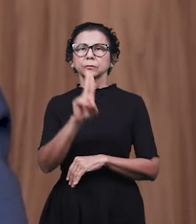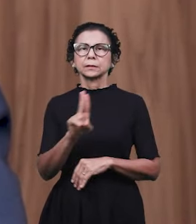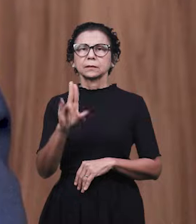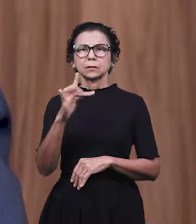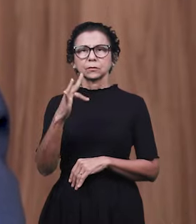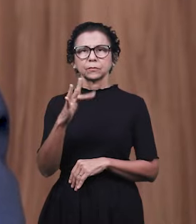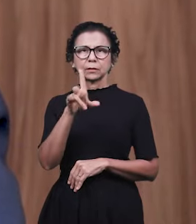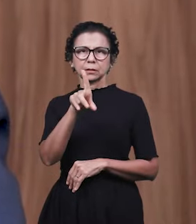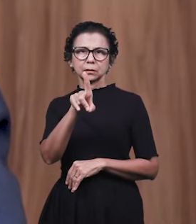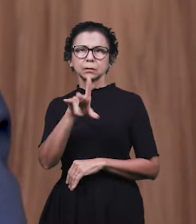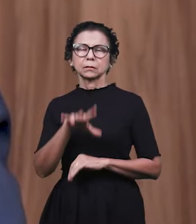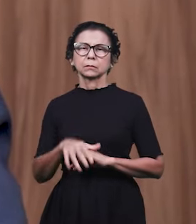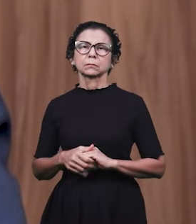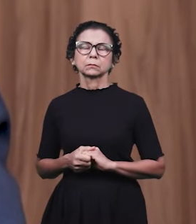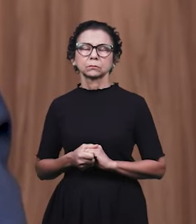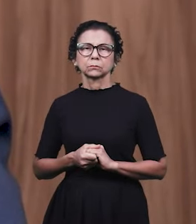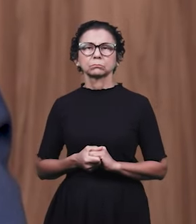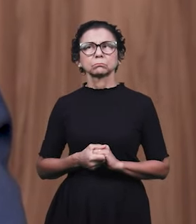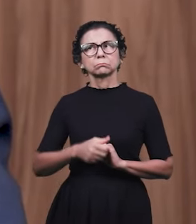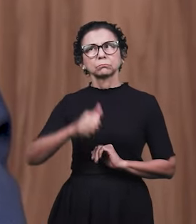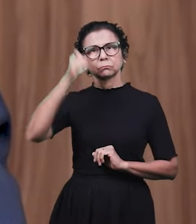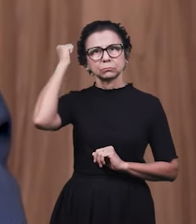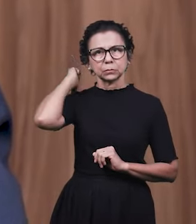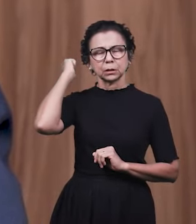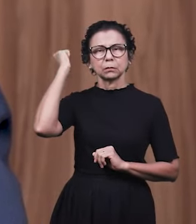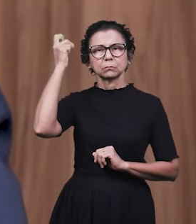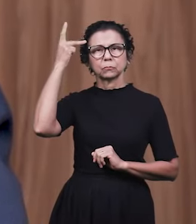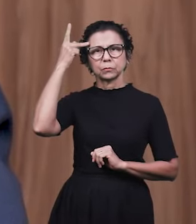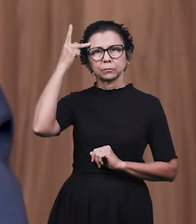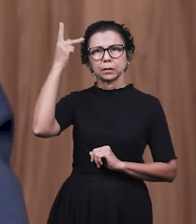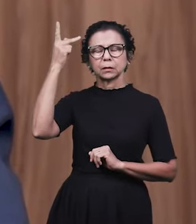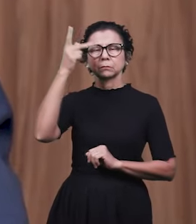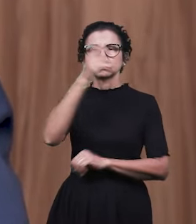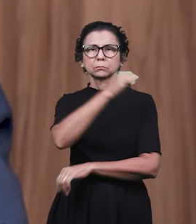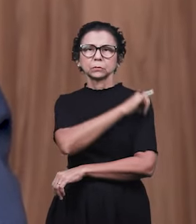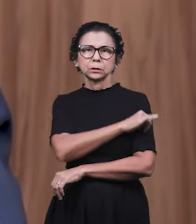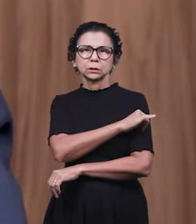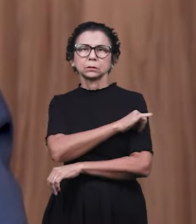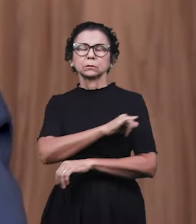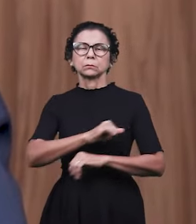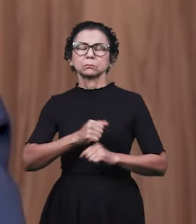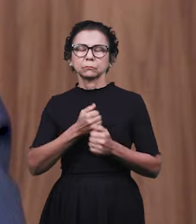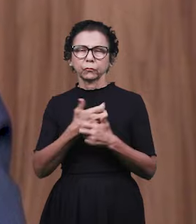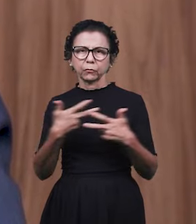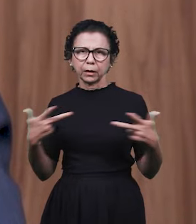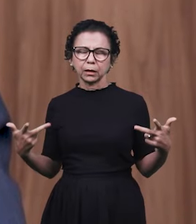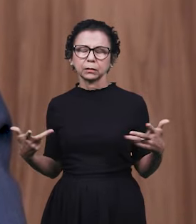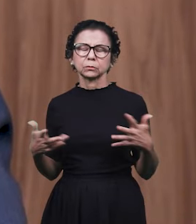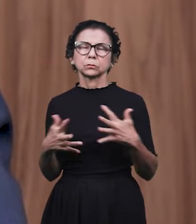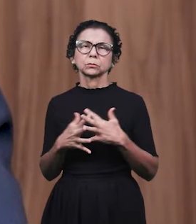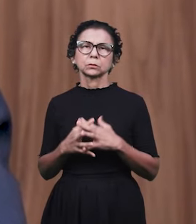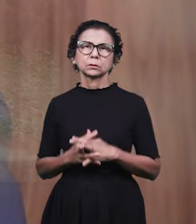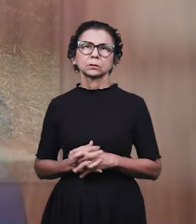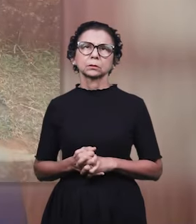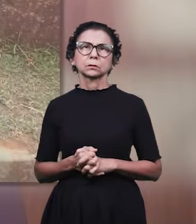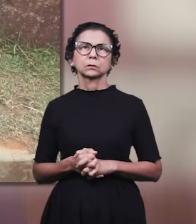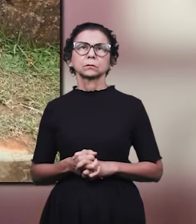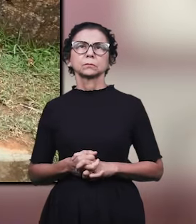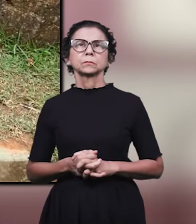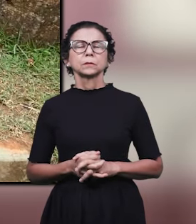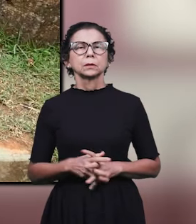mais especificamente, os vestibulares de São Paulo, USP, Unicamp, Unesp, Unifesp e também